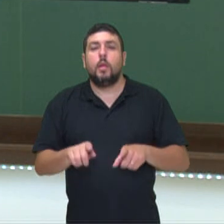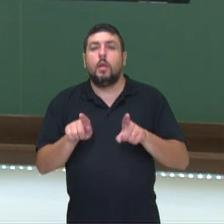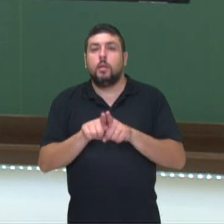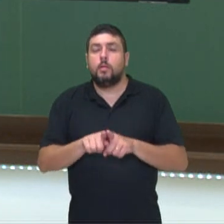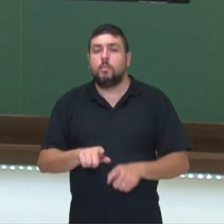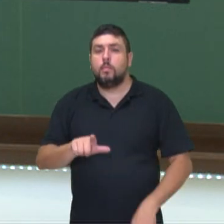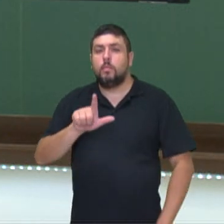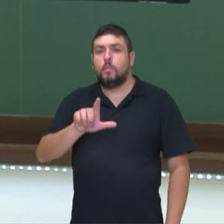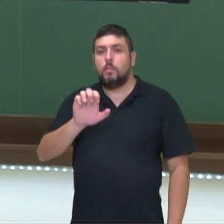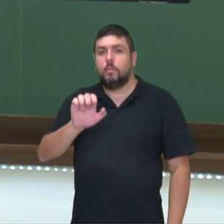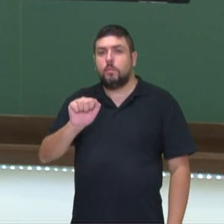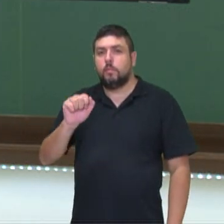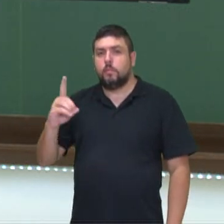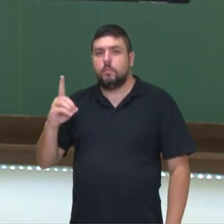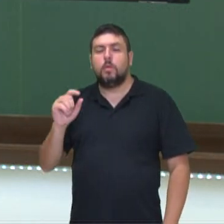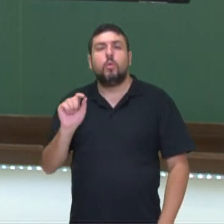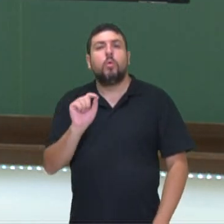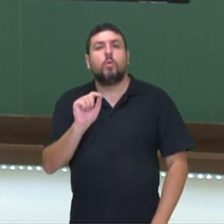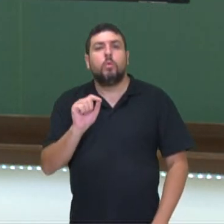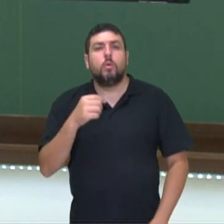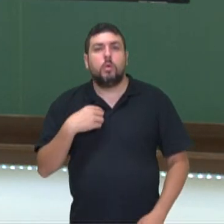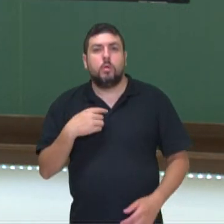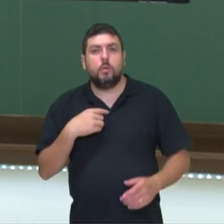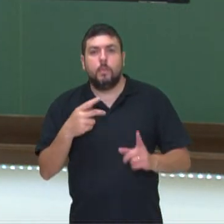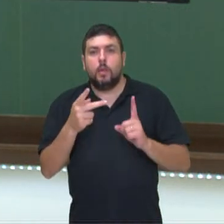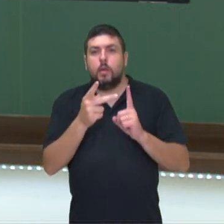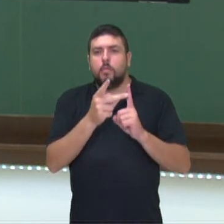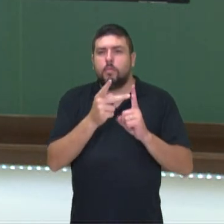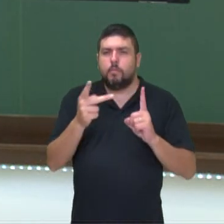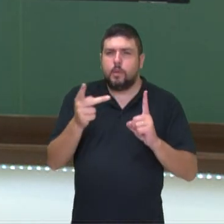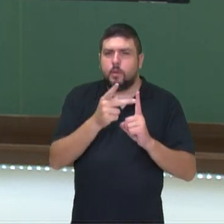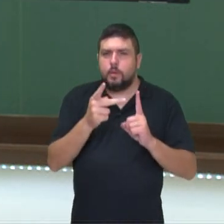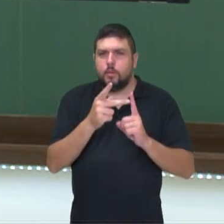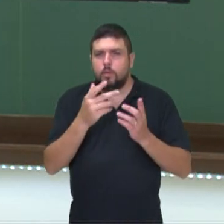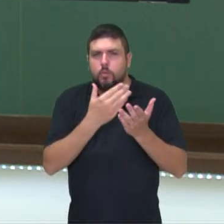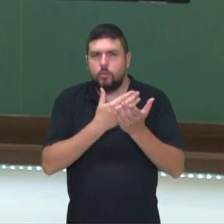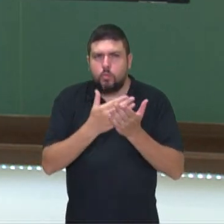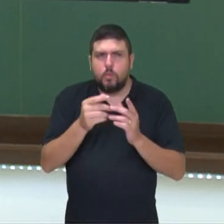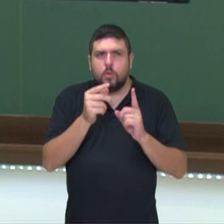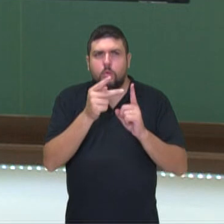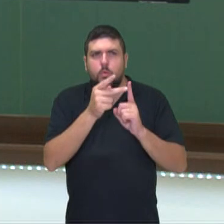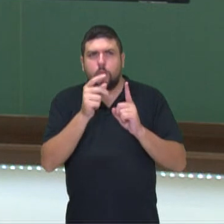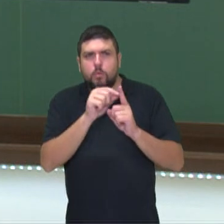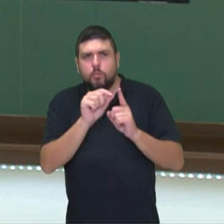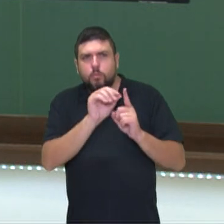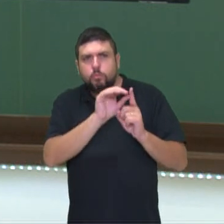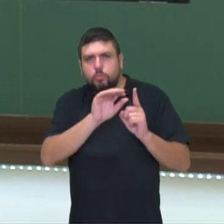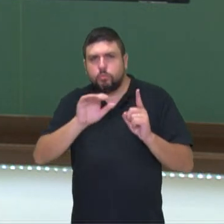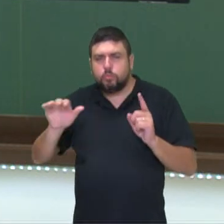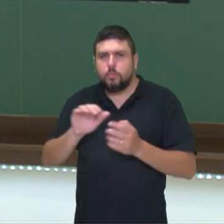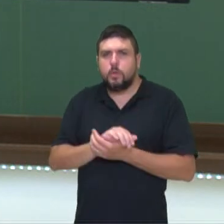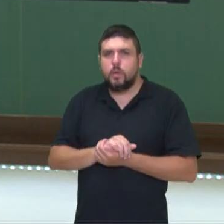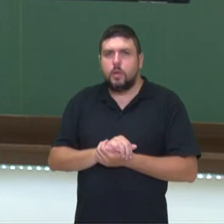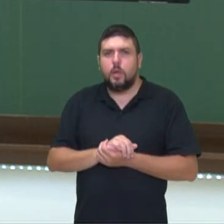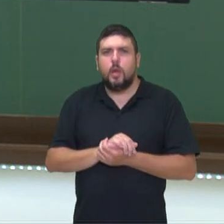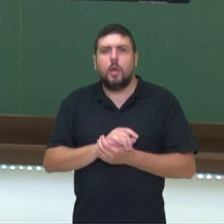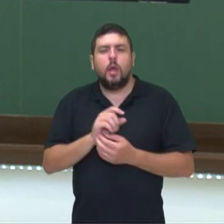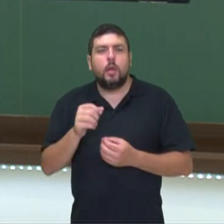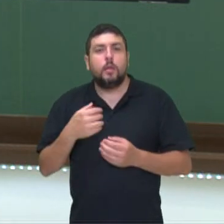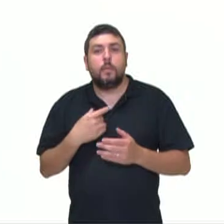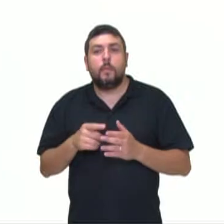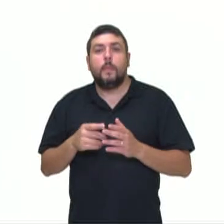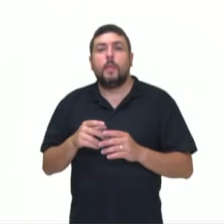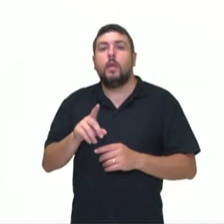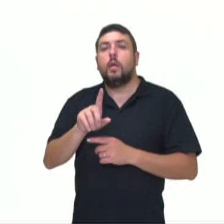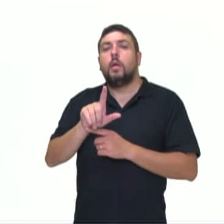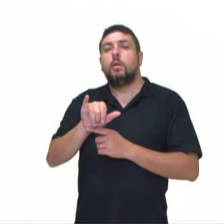uma característica muito importante, que são os parágrafos iniciais, normalmente o primeiro parágrafo de uma notícia. E ele responde a essas perguntas: